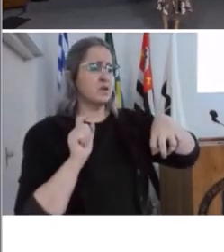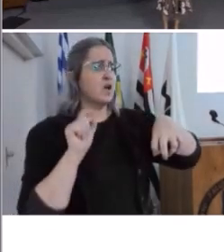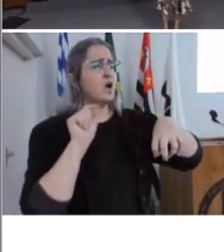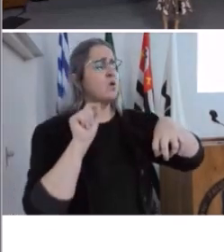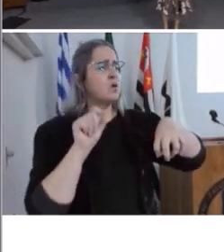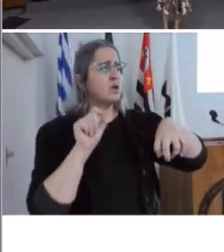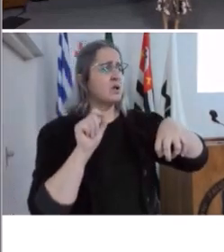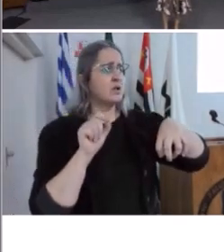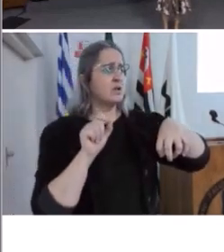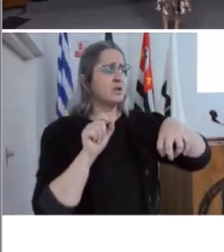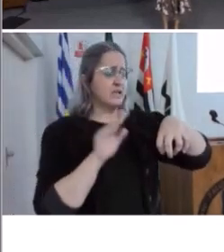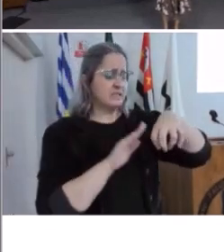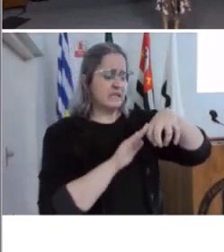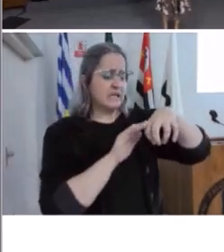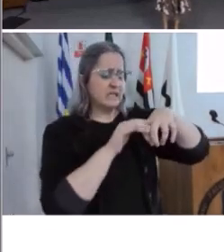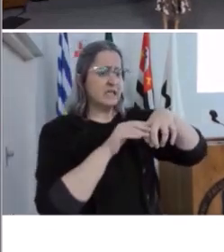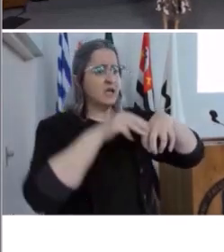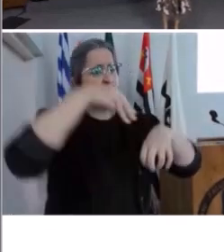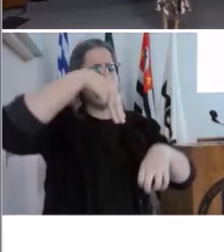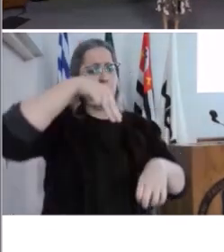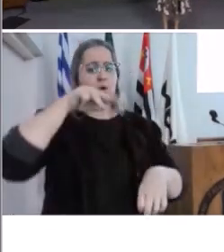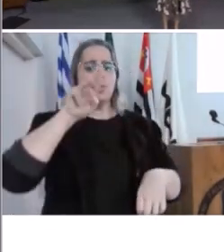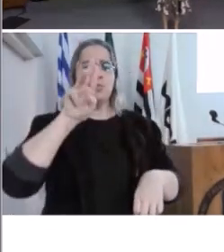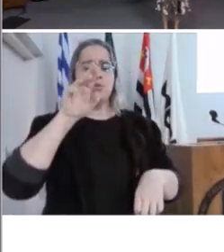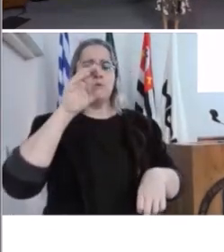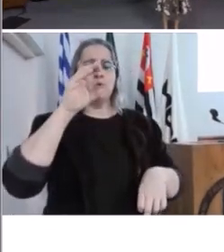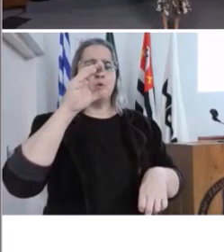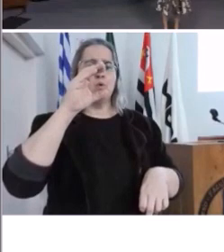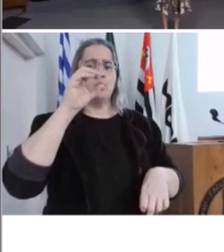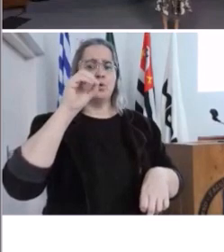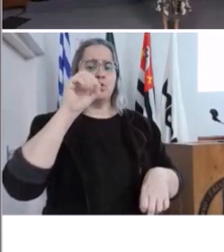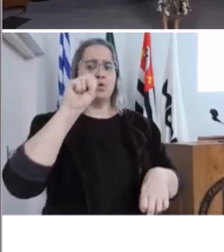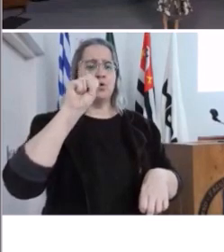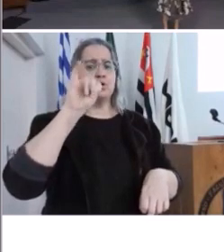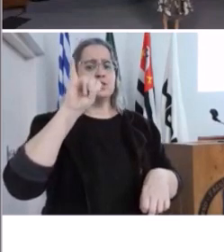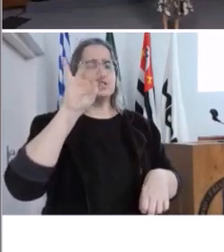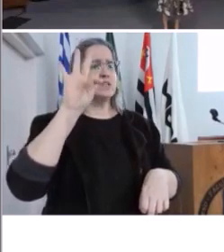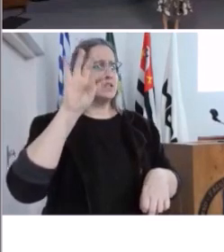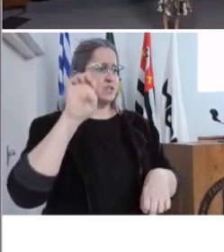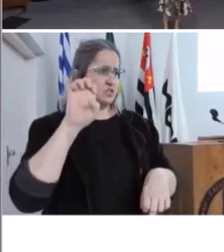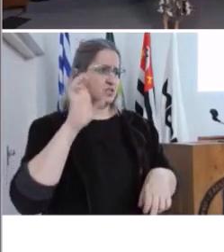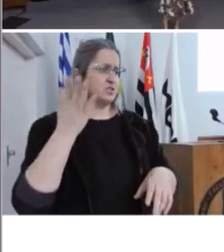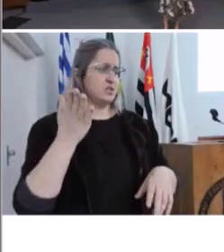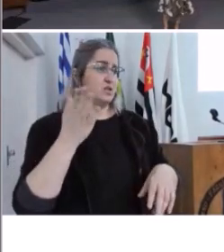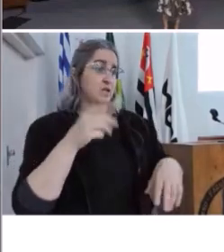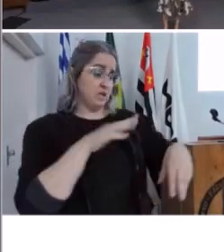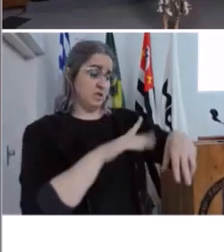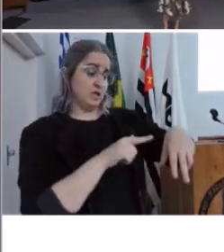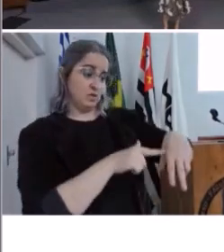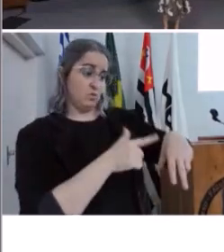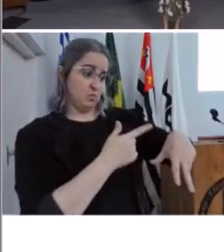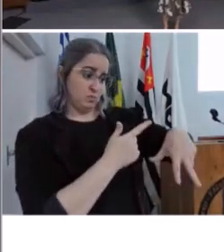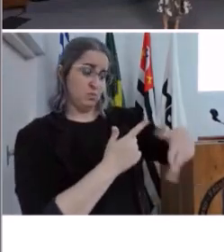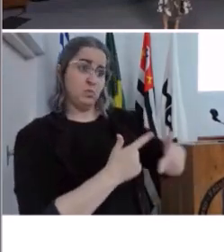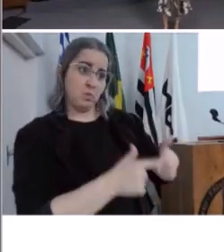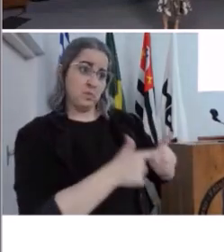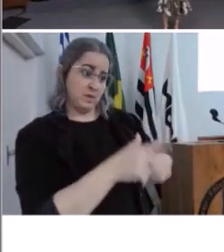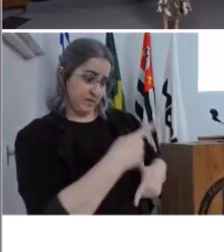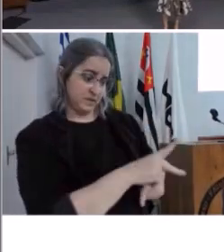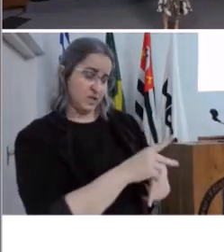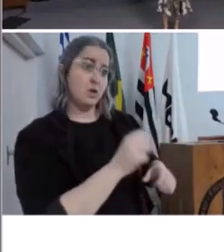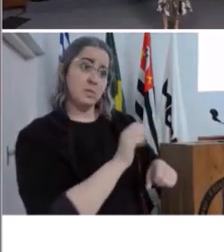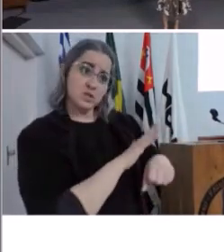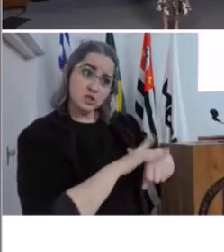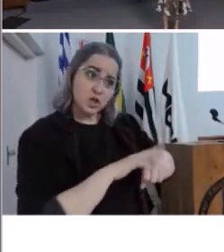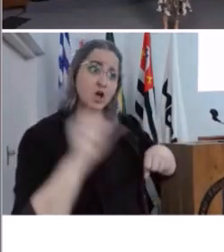uma quase que uma mucosite contínua que esse paciente tem. Eu preciso resolver o problema desse paciente. Né?